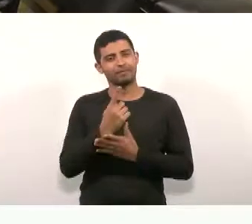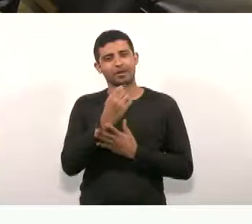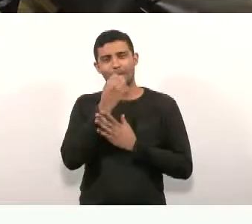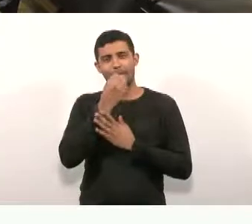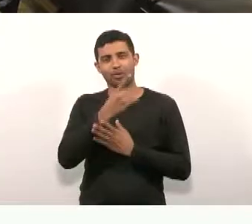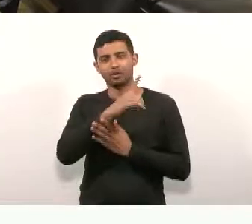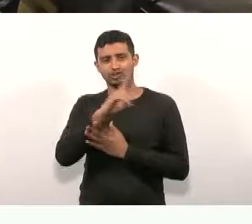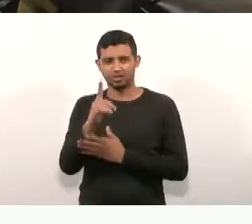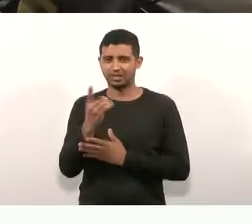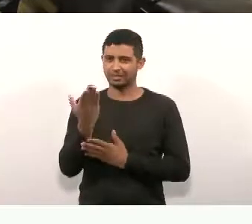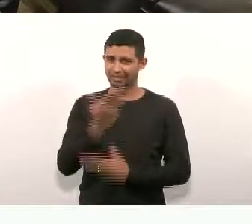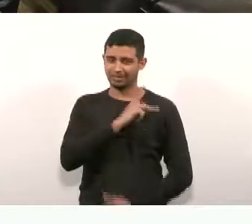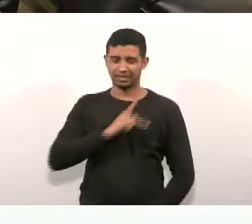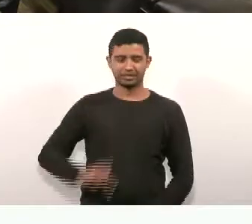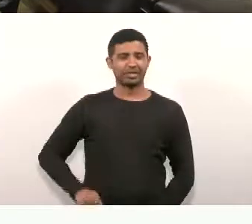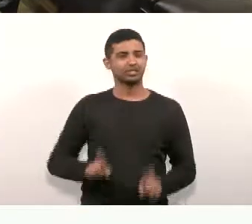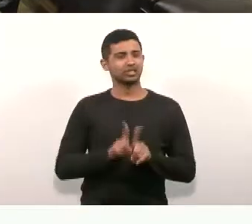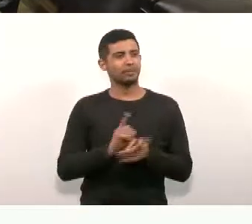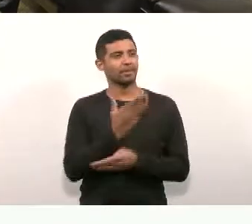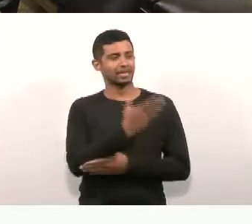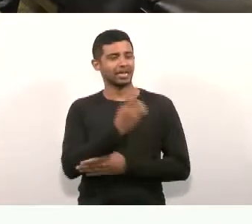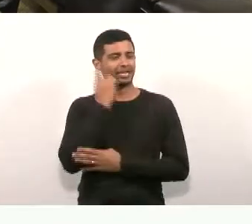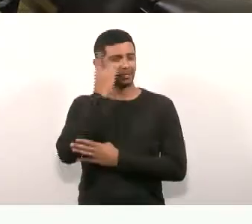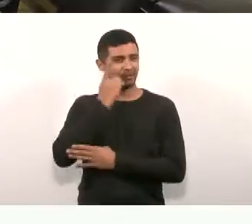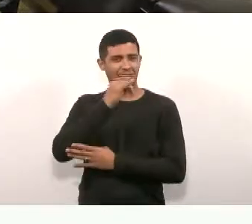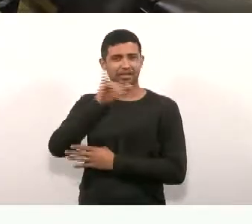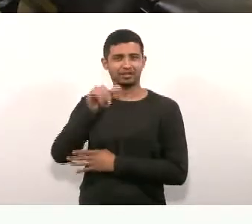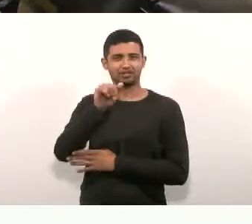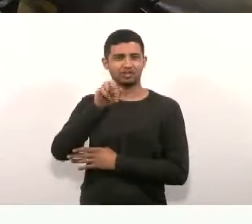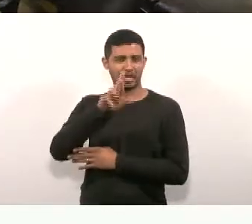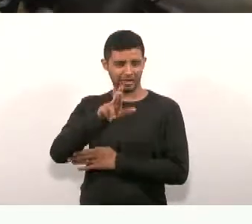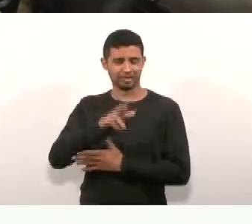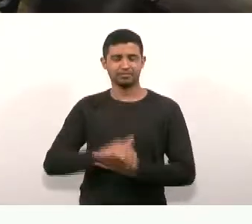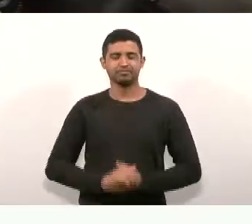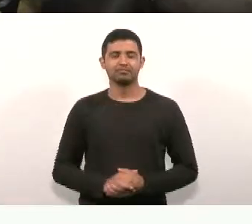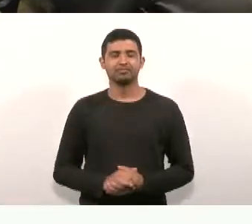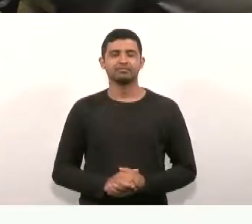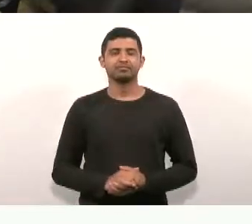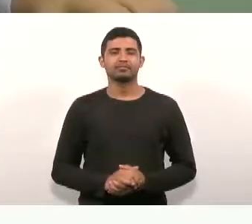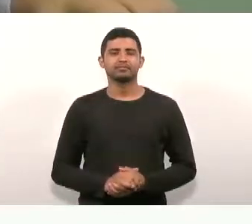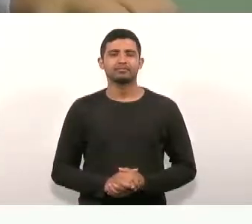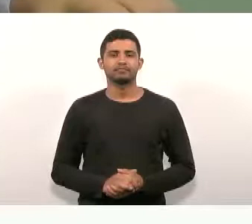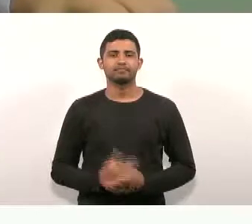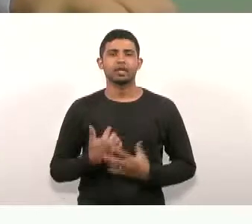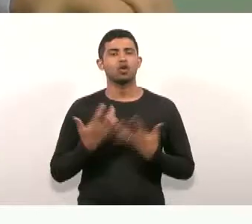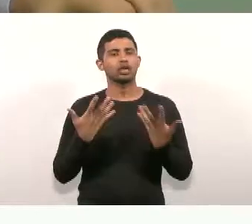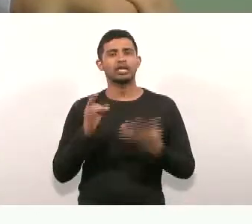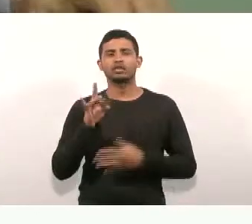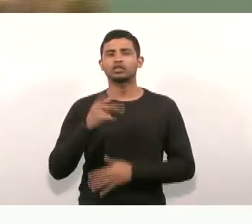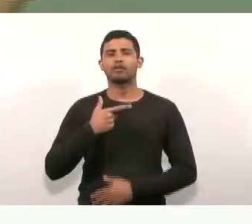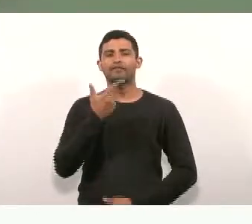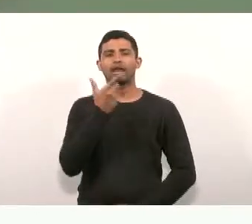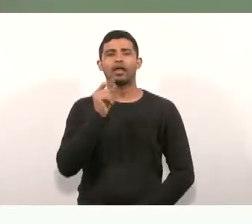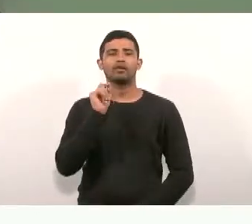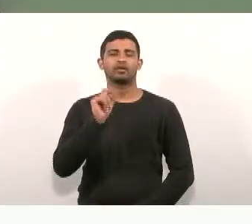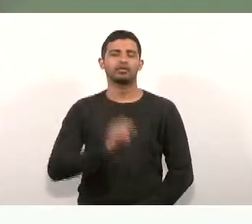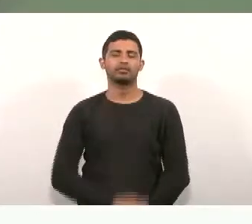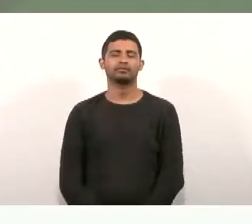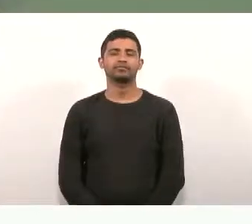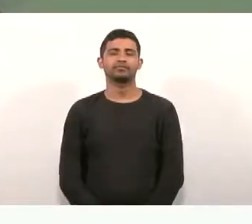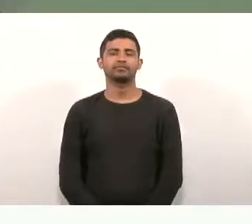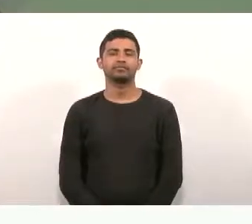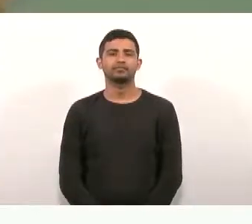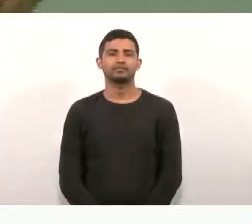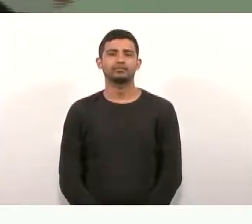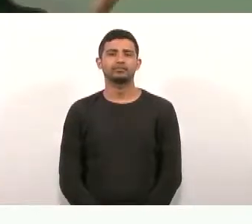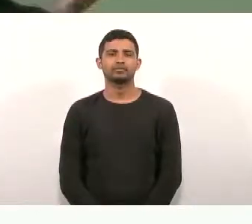presidente, deputado Jair Bittencourt, vice-presidente da Casa. Eu queria apenas ressaltar que foi